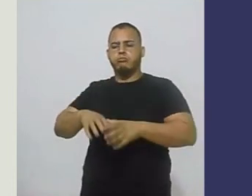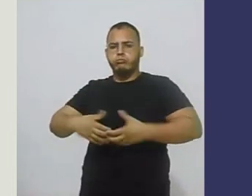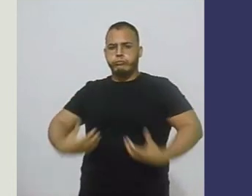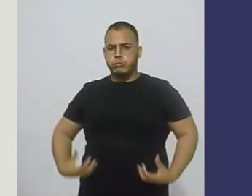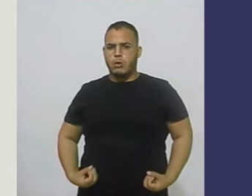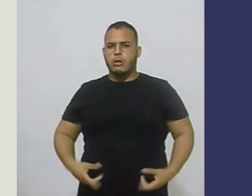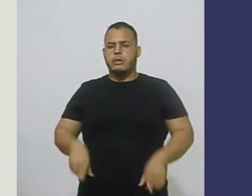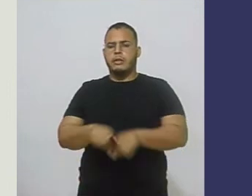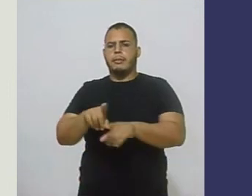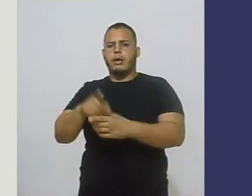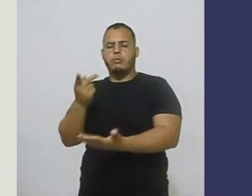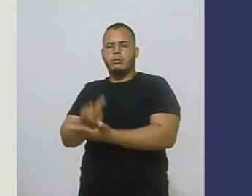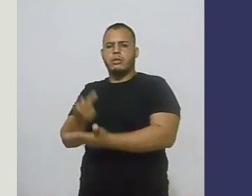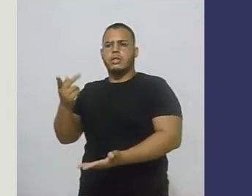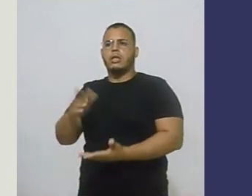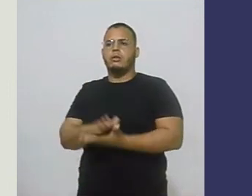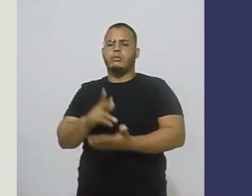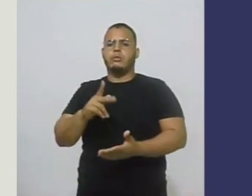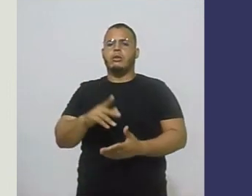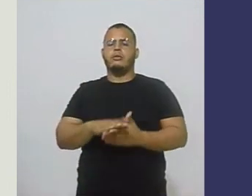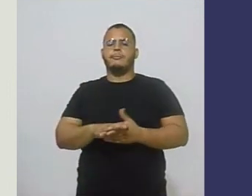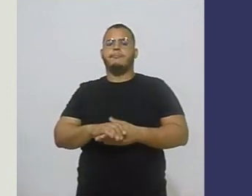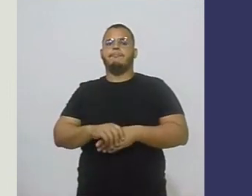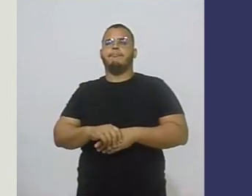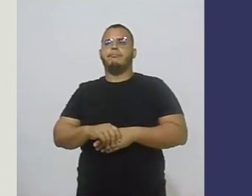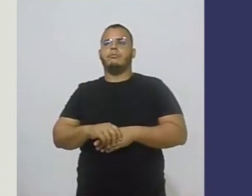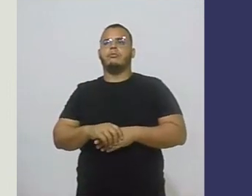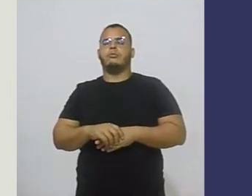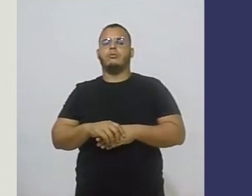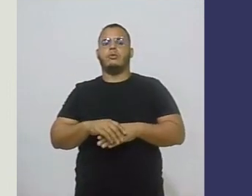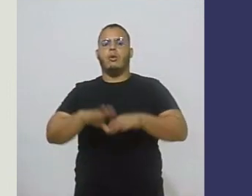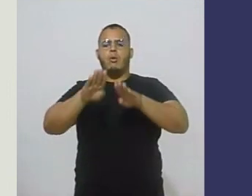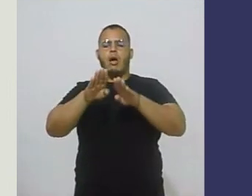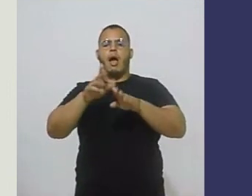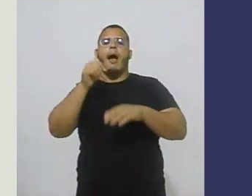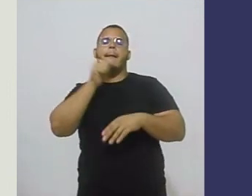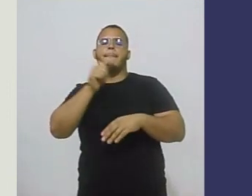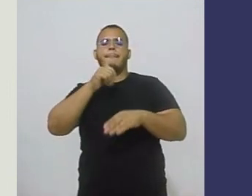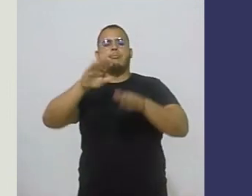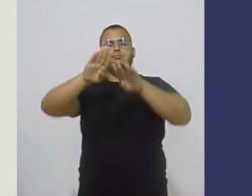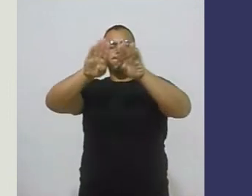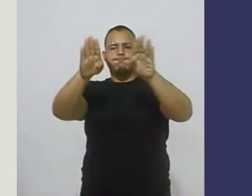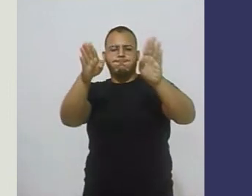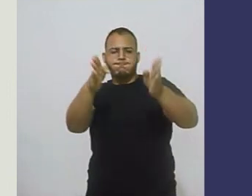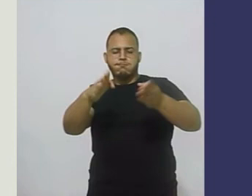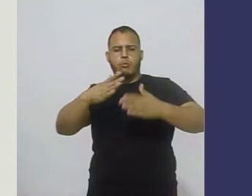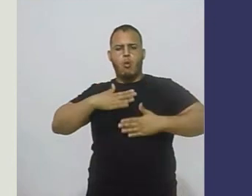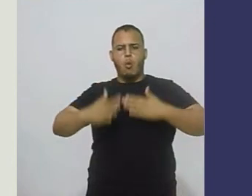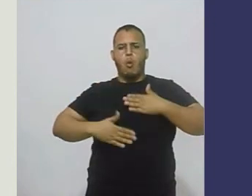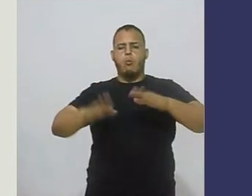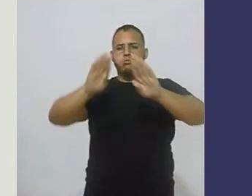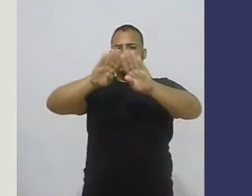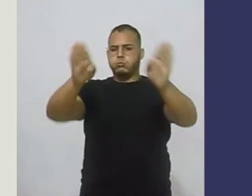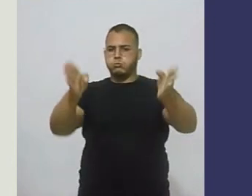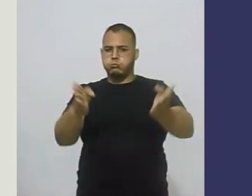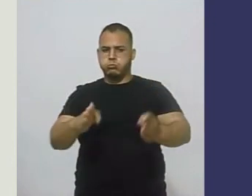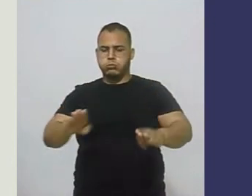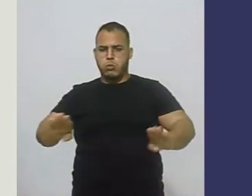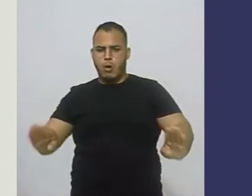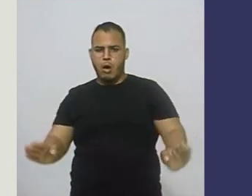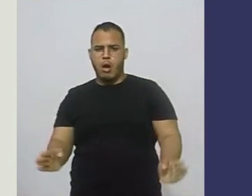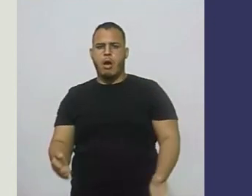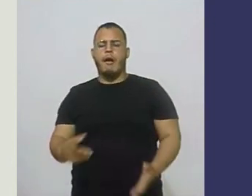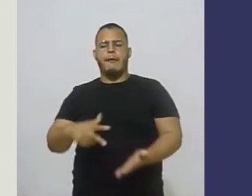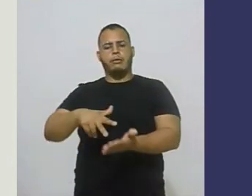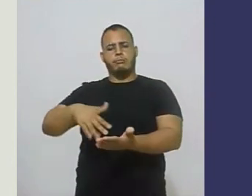aí vai acontecer o quê? O formato mais arredondado do corpo, no caso, vai começar aí a aparecer as características, né? Quando a mulher